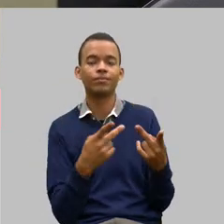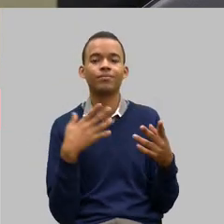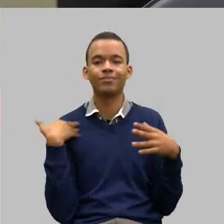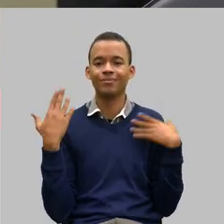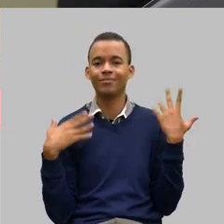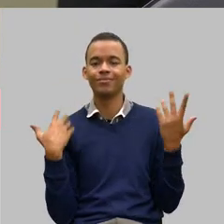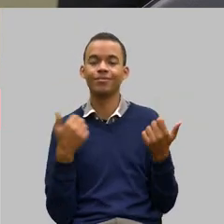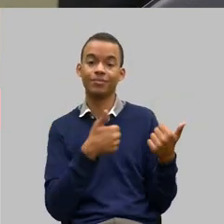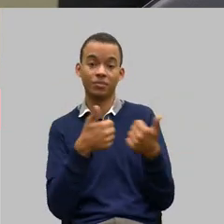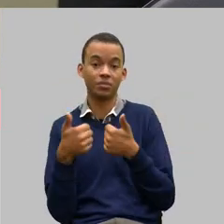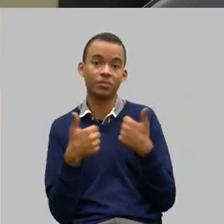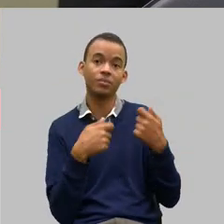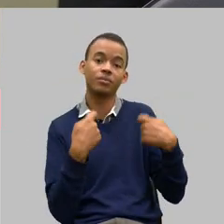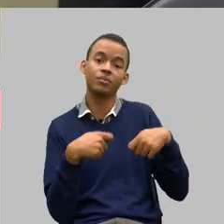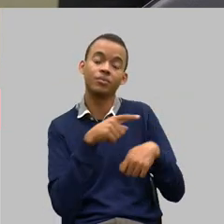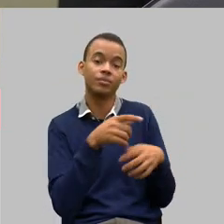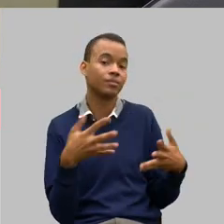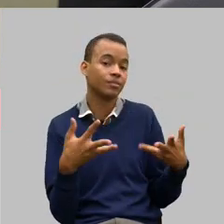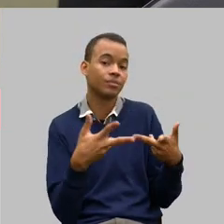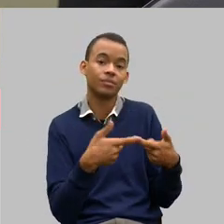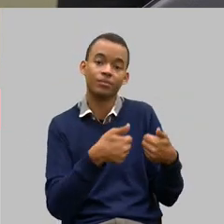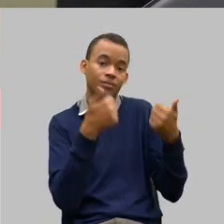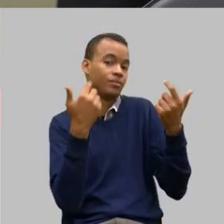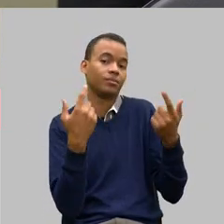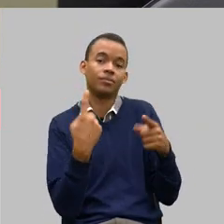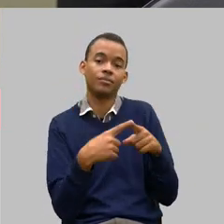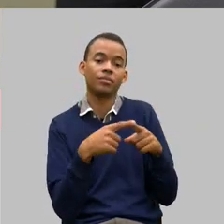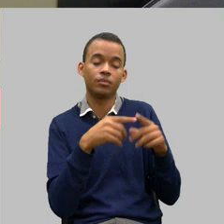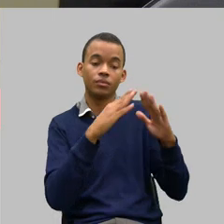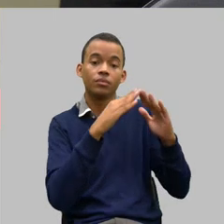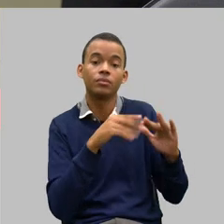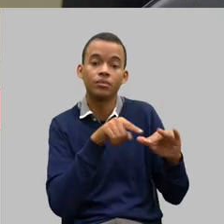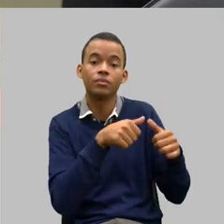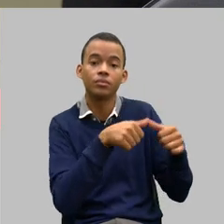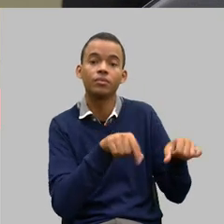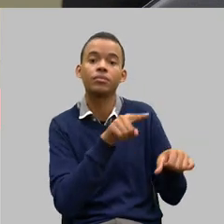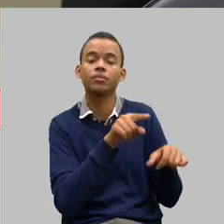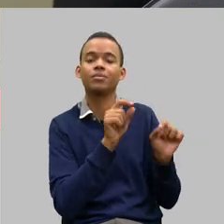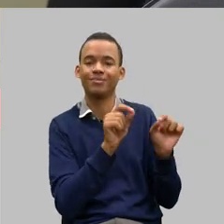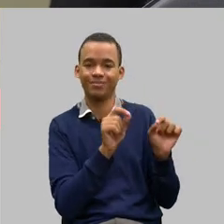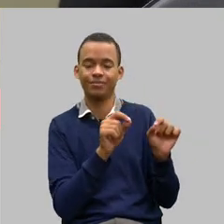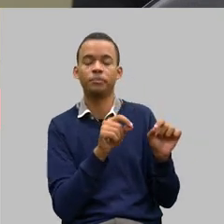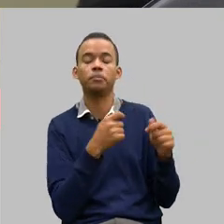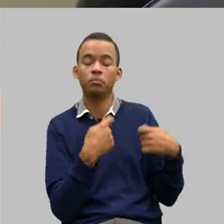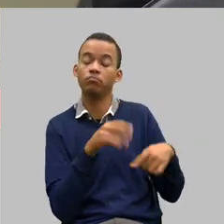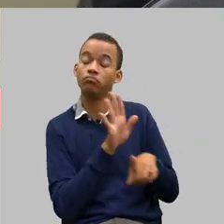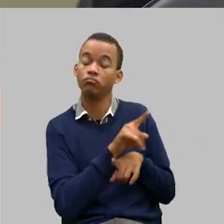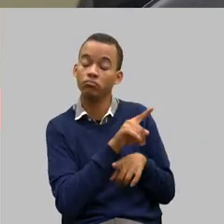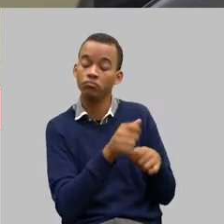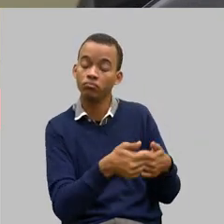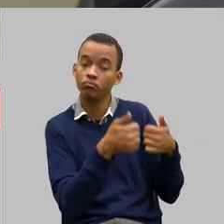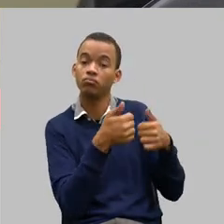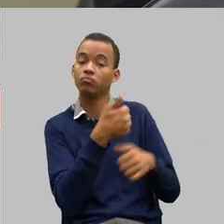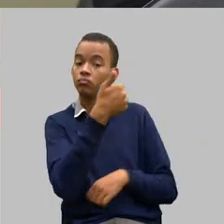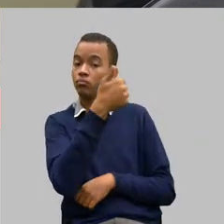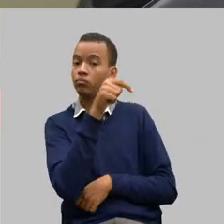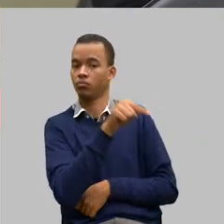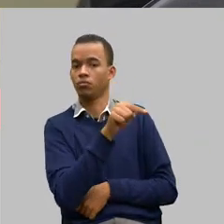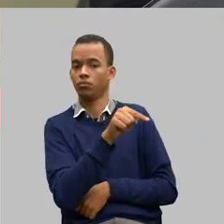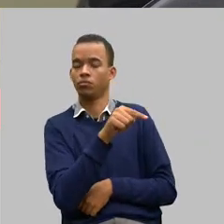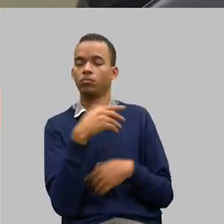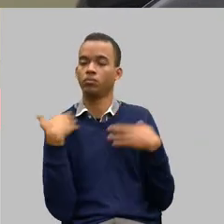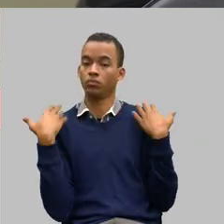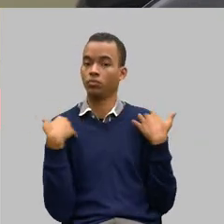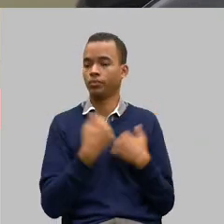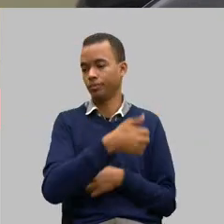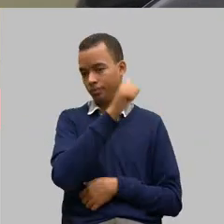fazer com que a nossa cidade tenha qualidade de vida pros nossos para os filhos da nossa terra e da nossa região e para os mineiros portanto para